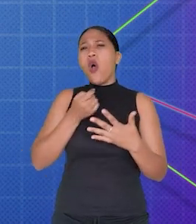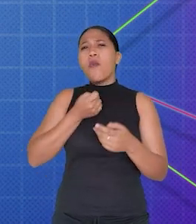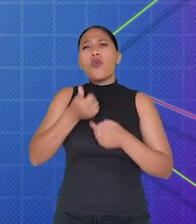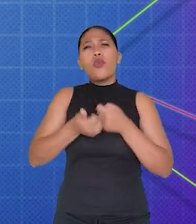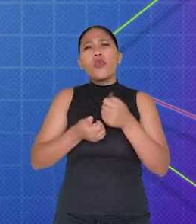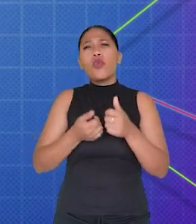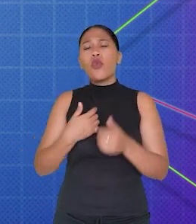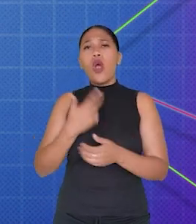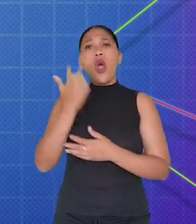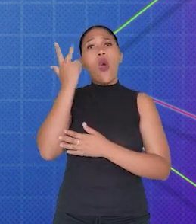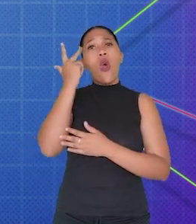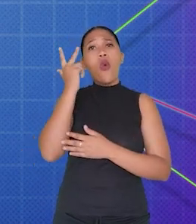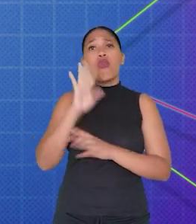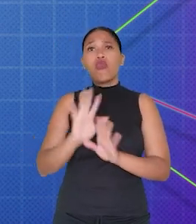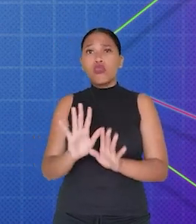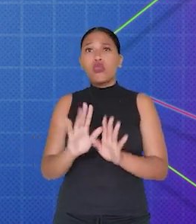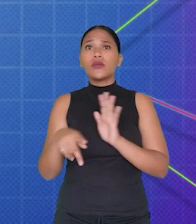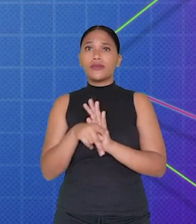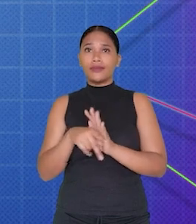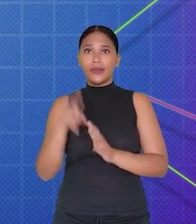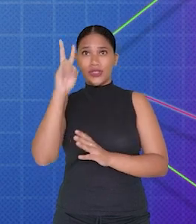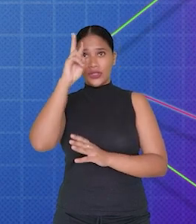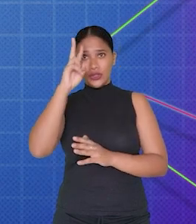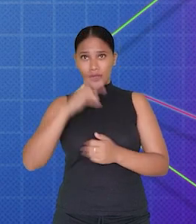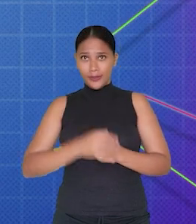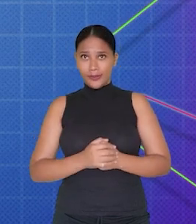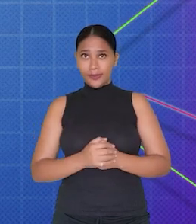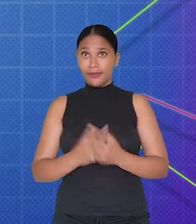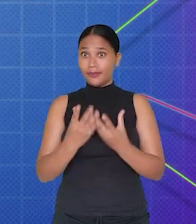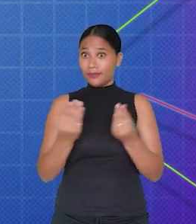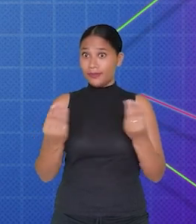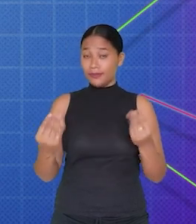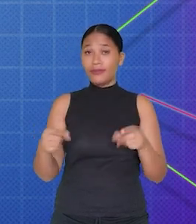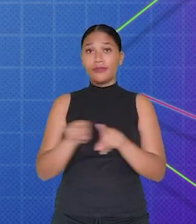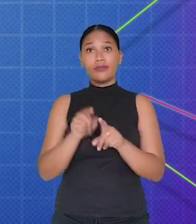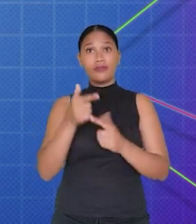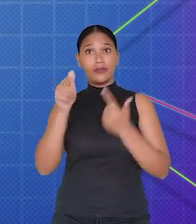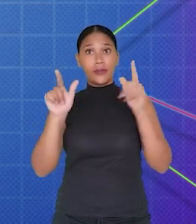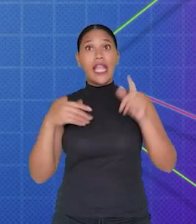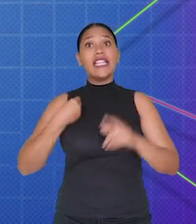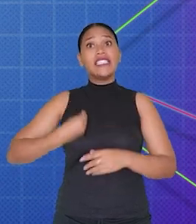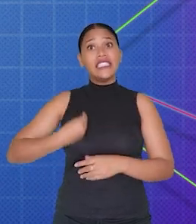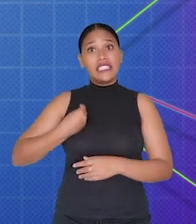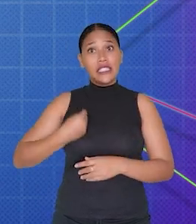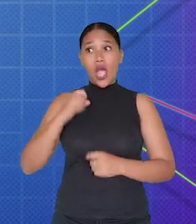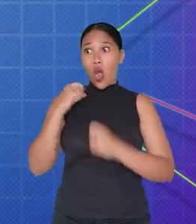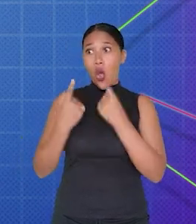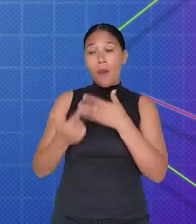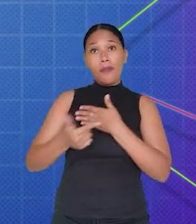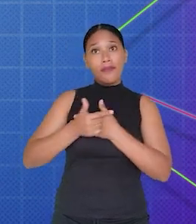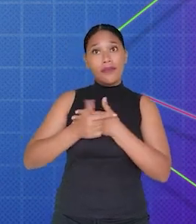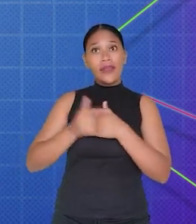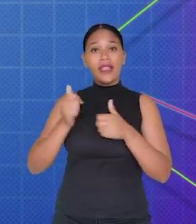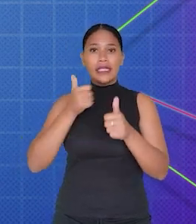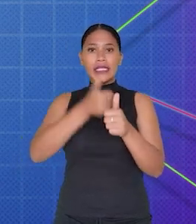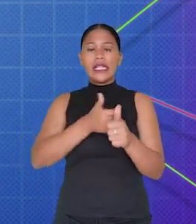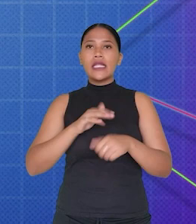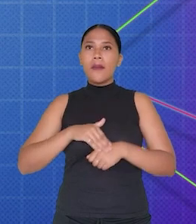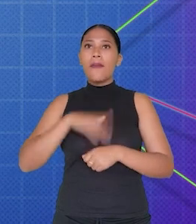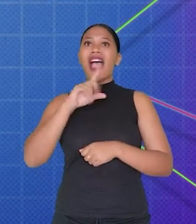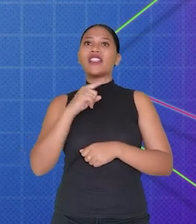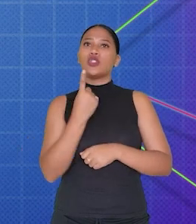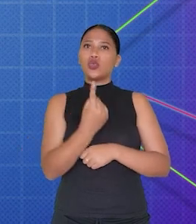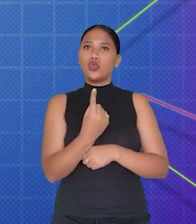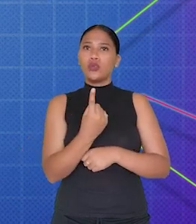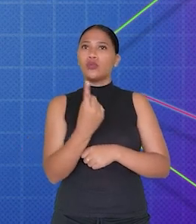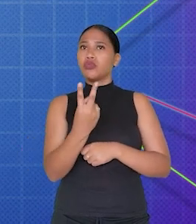dos tipos mais comuns de arcos para personagens em histórias. Muitos outros arcos existem, e alguns personagens podem seguir mais